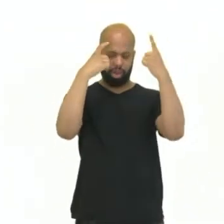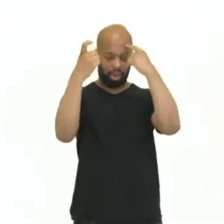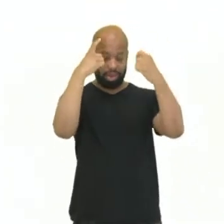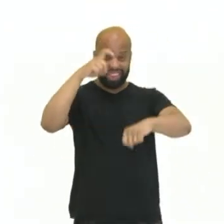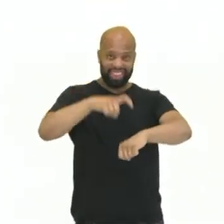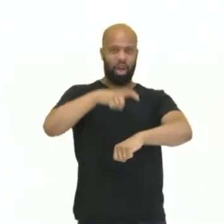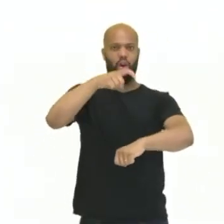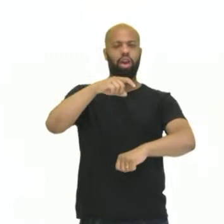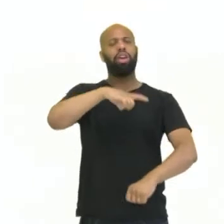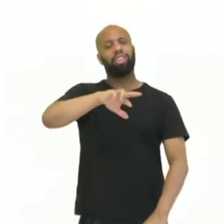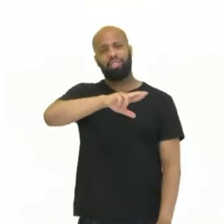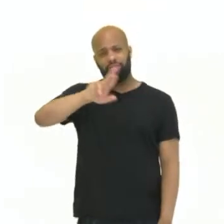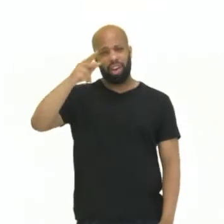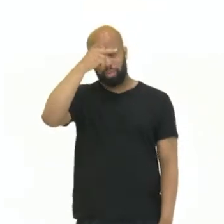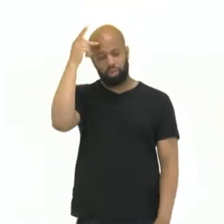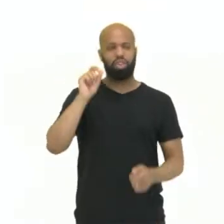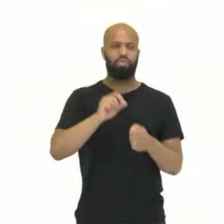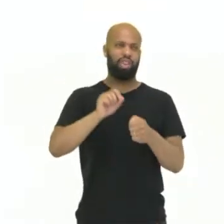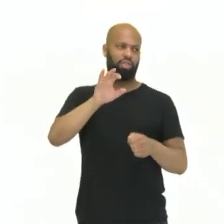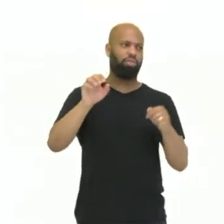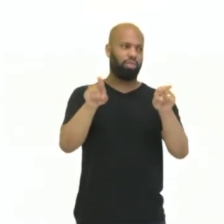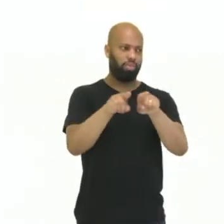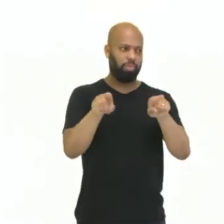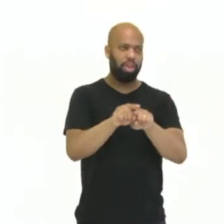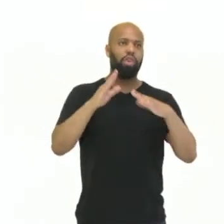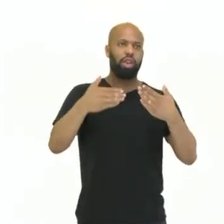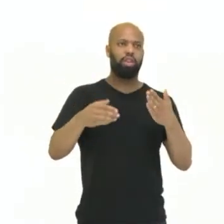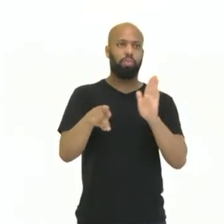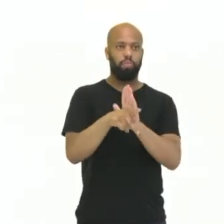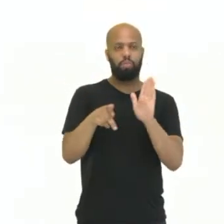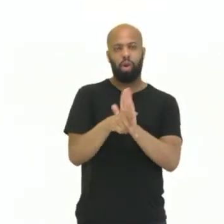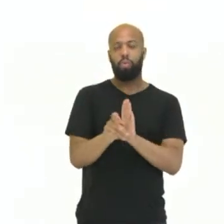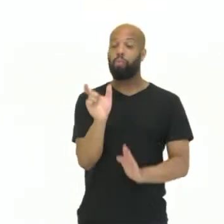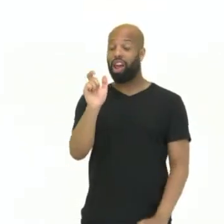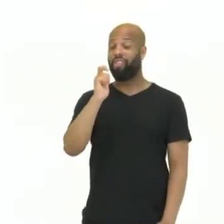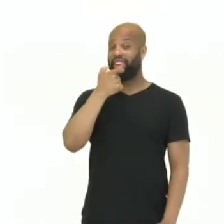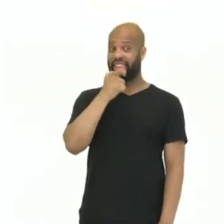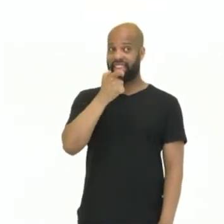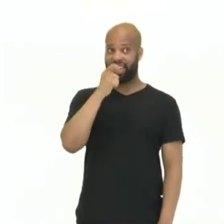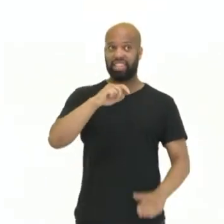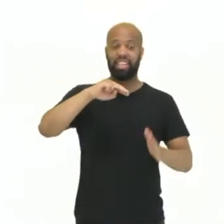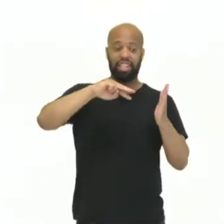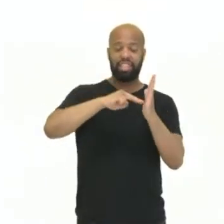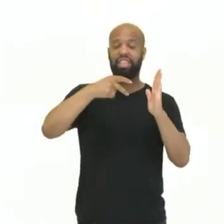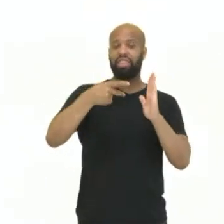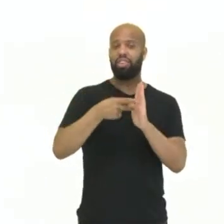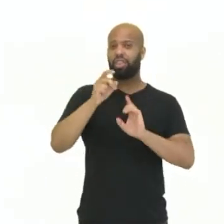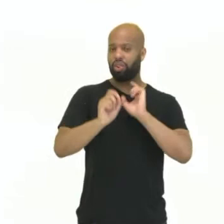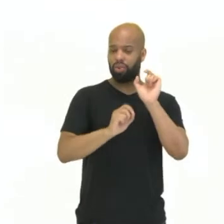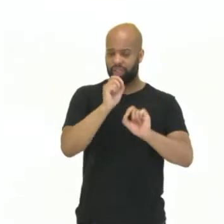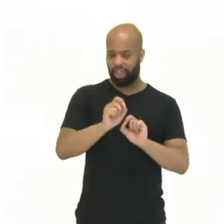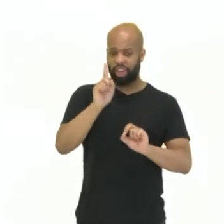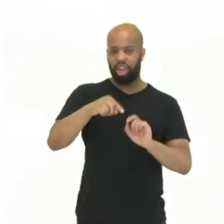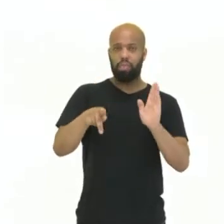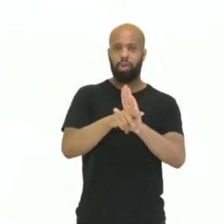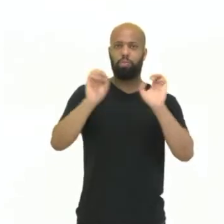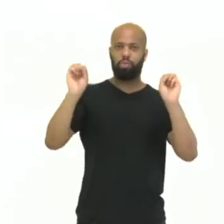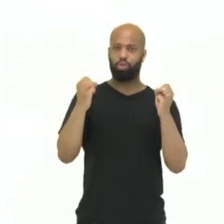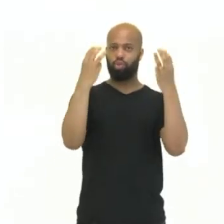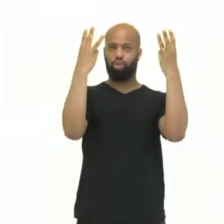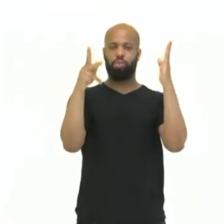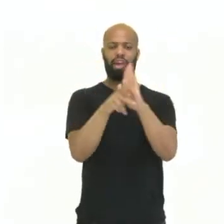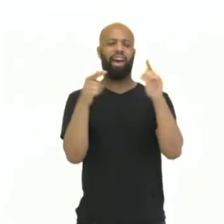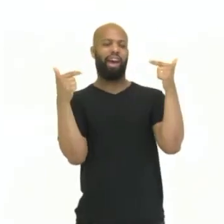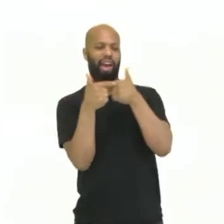fazem stand-up comic, né? Então, do inglês, né, stand-up, é um termo utilizado para espetáculos de humor executado